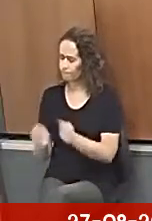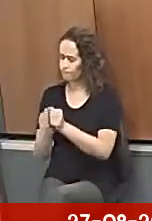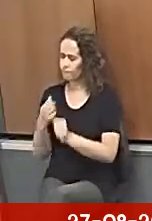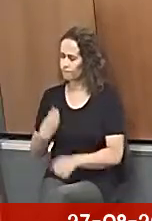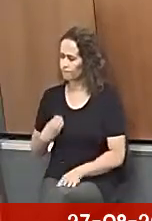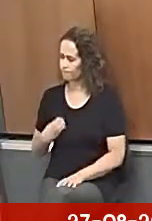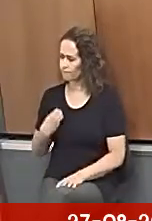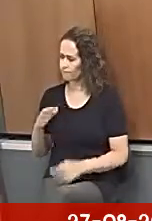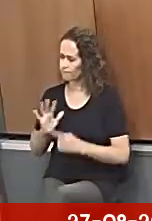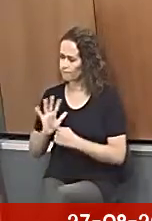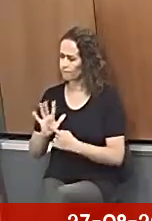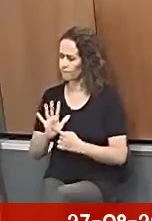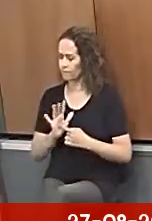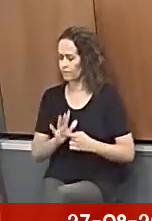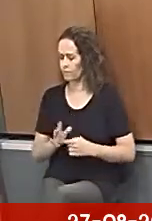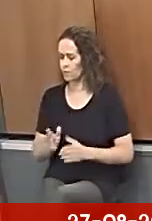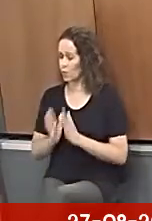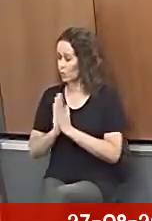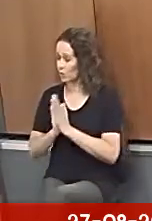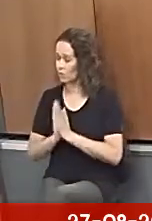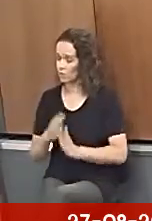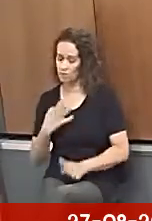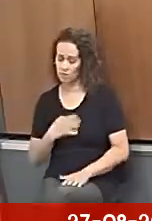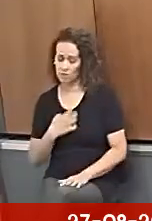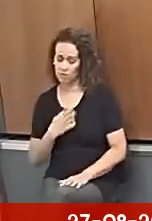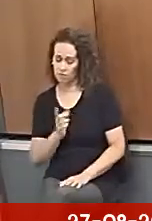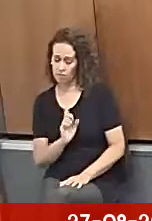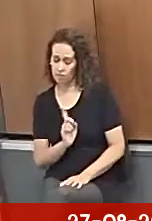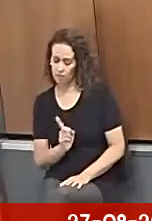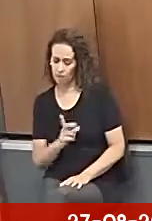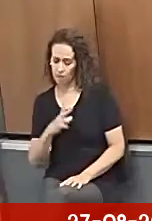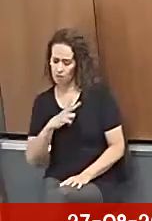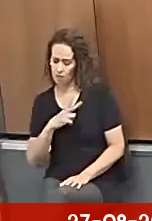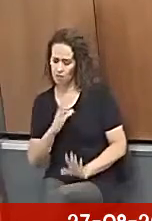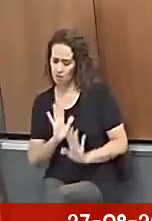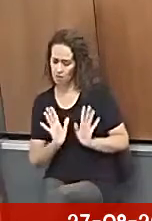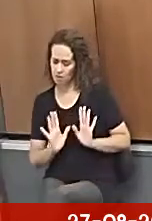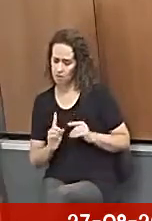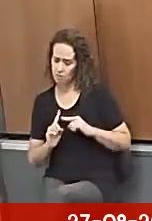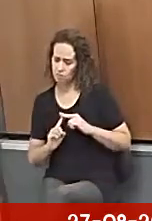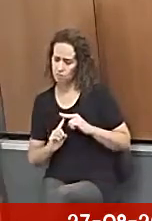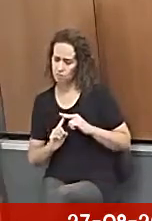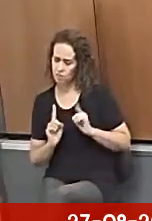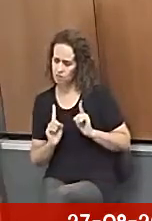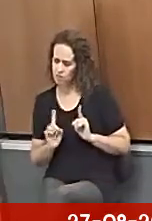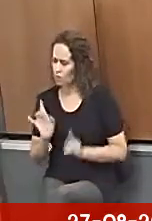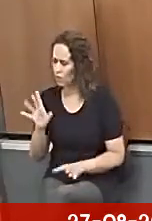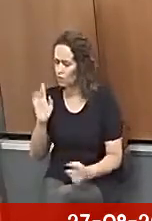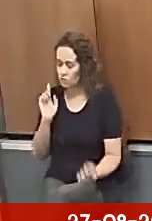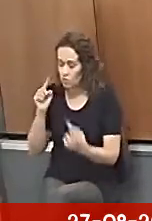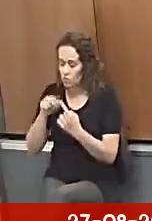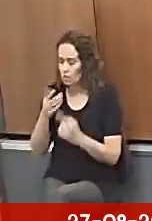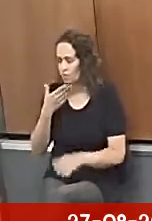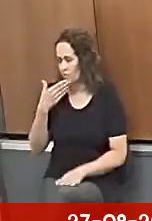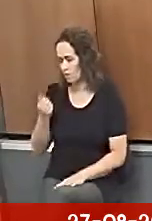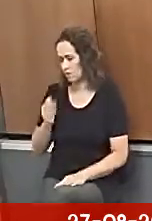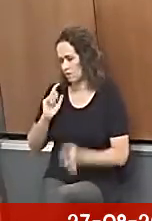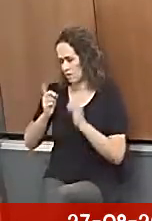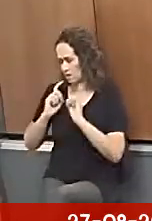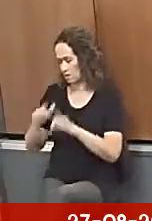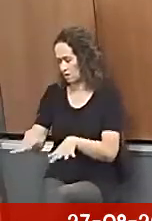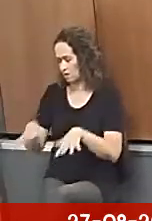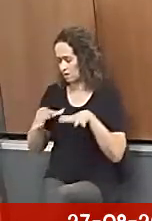manifestamos 60 fique bravo comigo absolutamente nada pessoal apenas para dar maior objetividade a reunião que eu acho que é importante